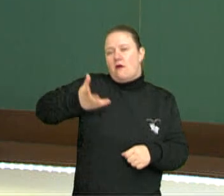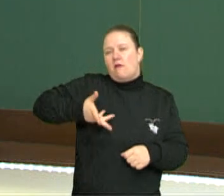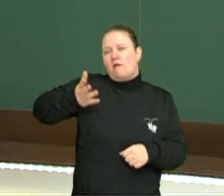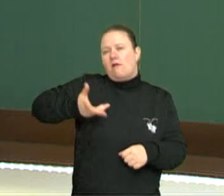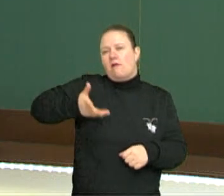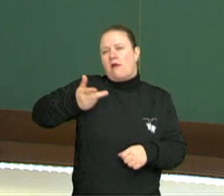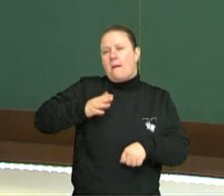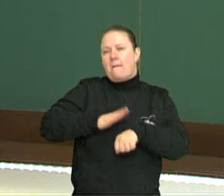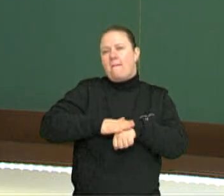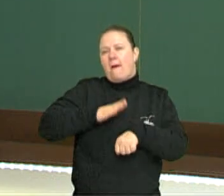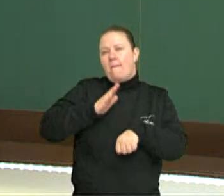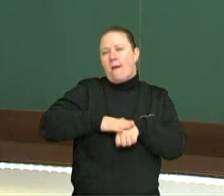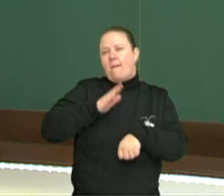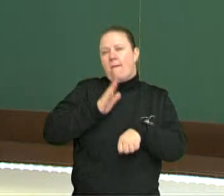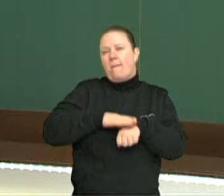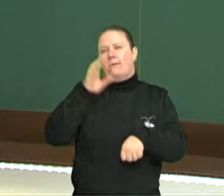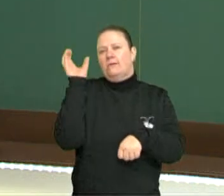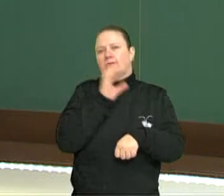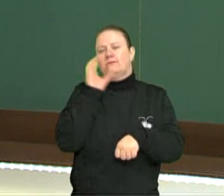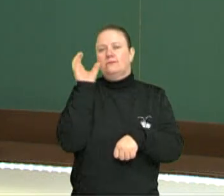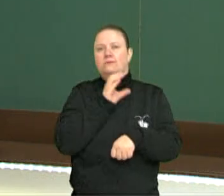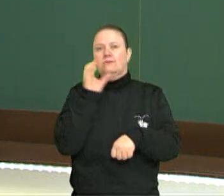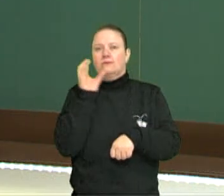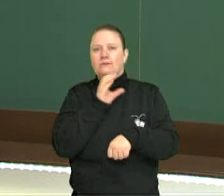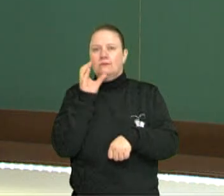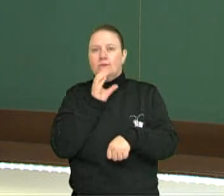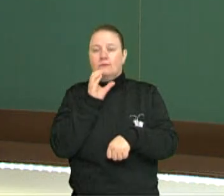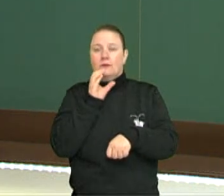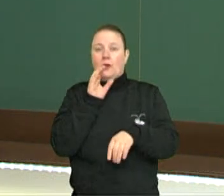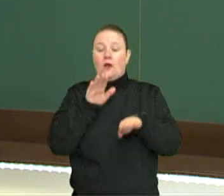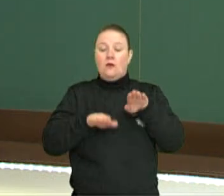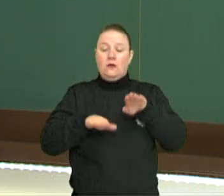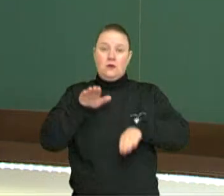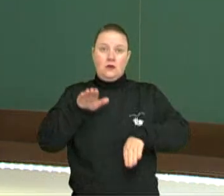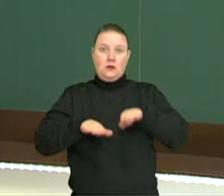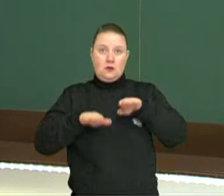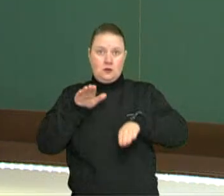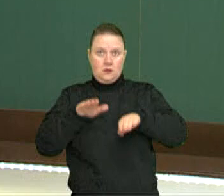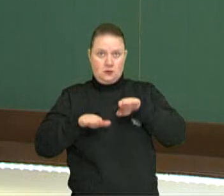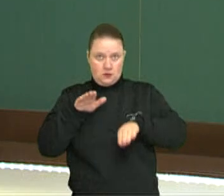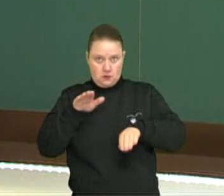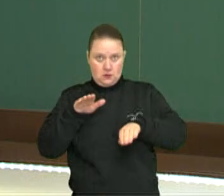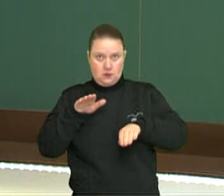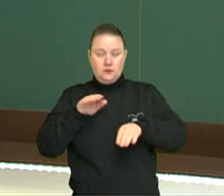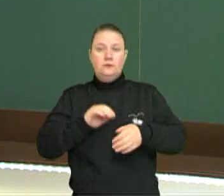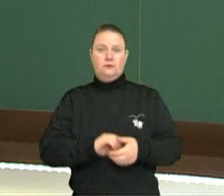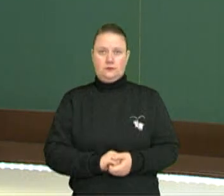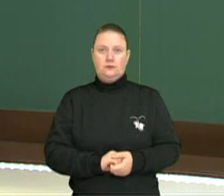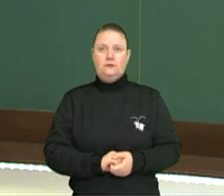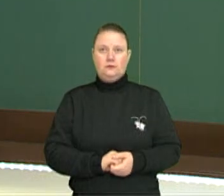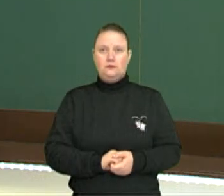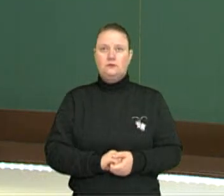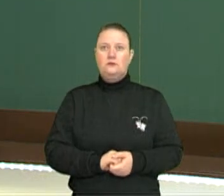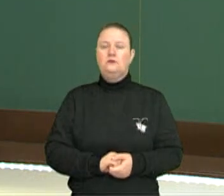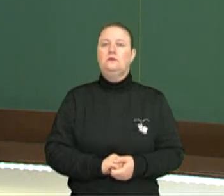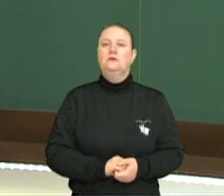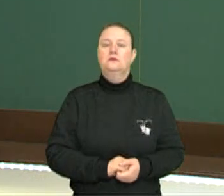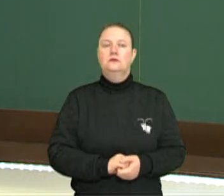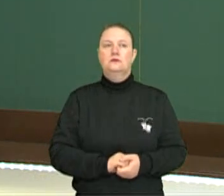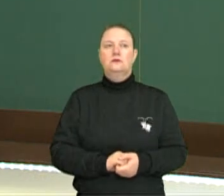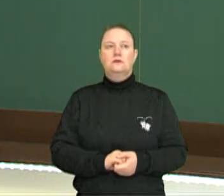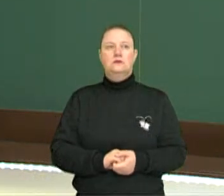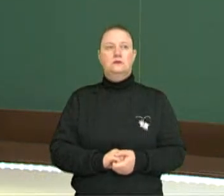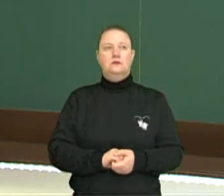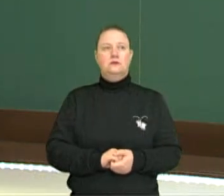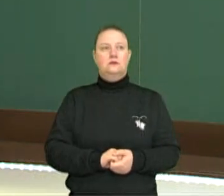reduza a sua velocidade e assim por diante. Ou seja, cause uma variação na sua aceleração em relação ao módulo dela, ou seja, o valor.